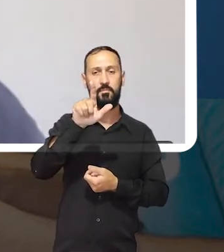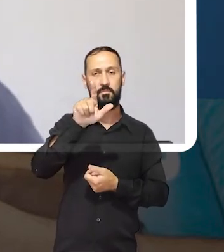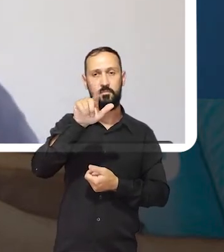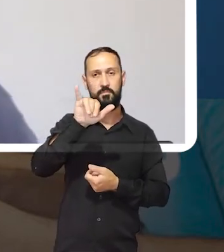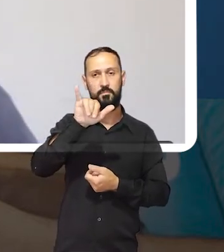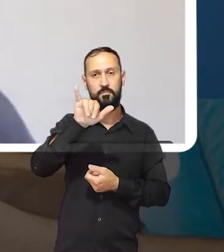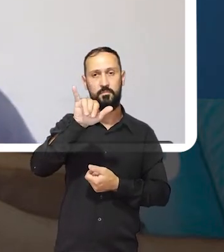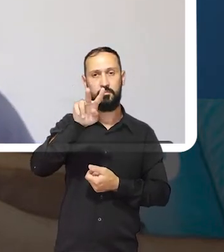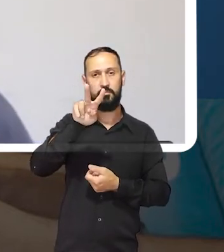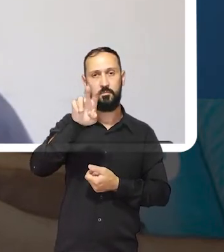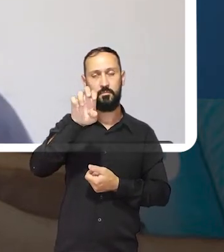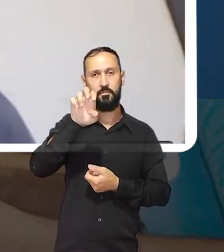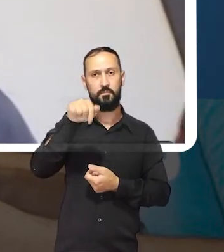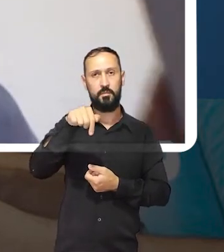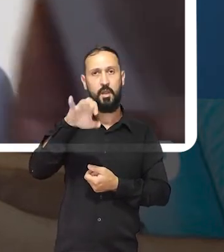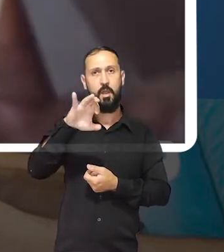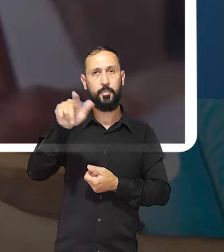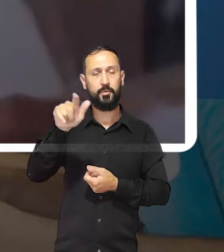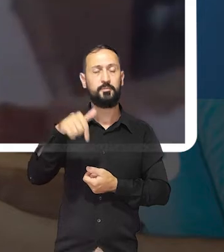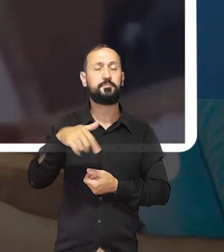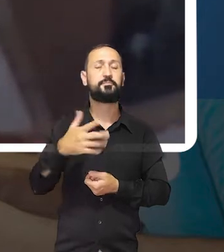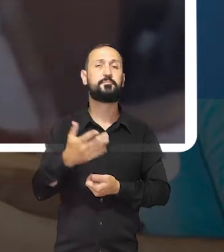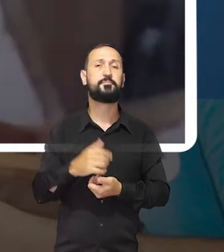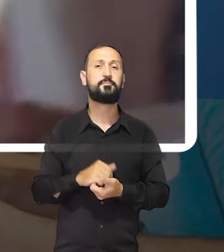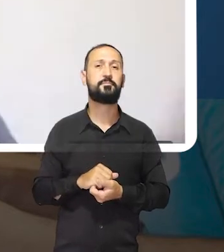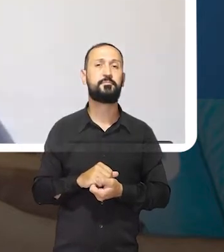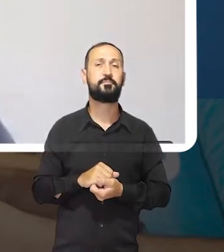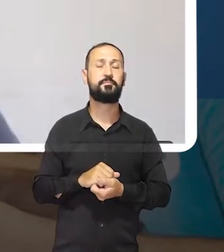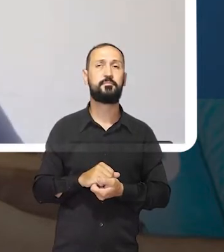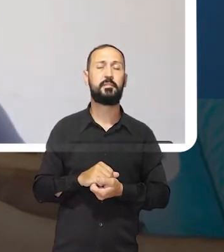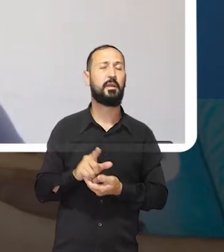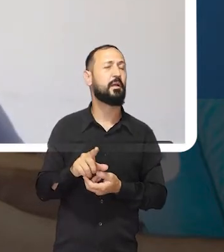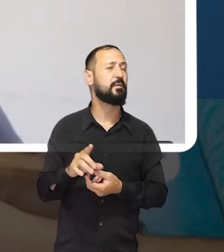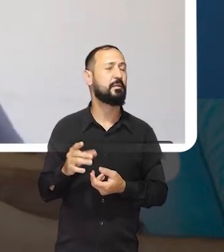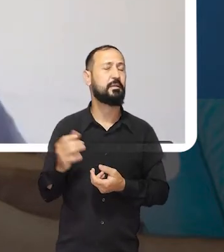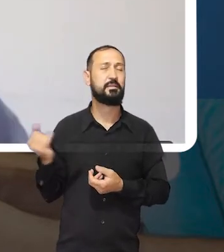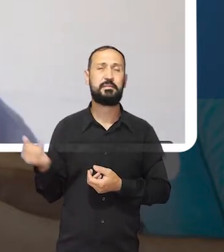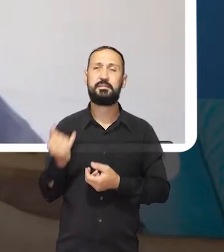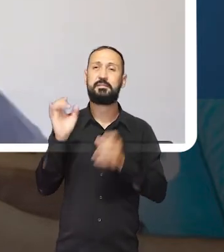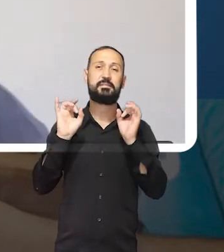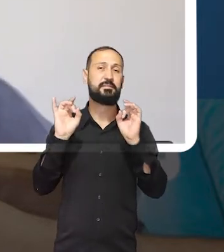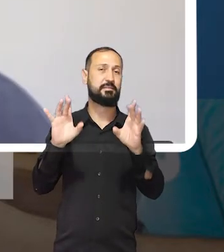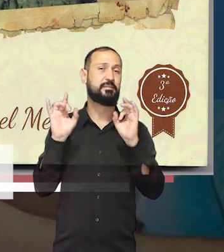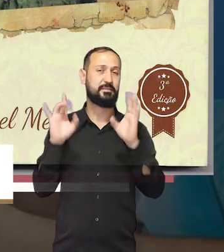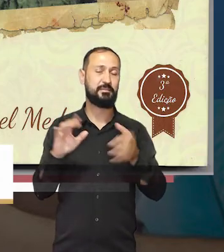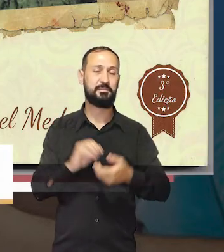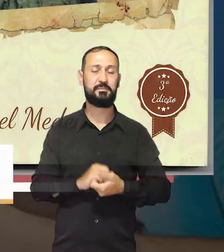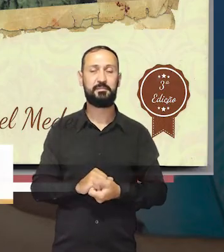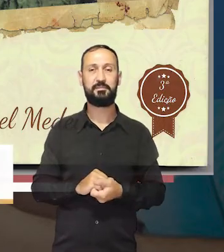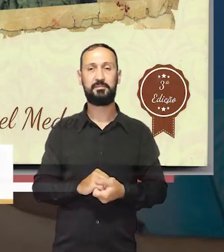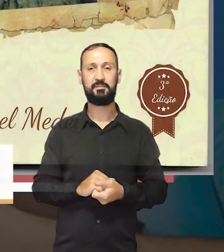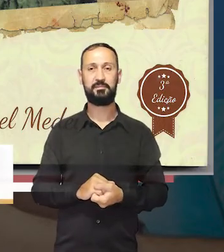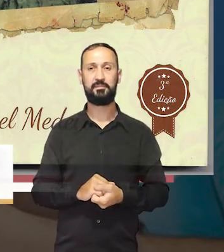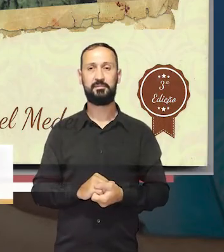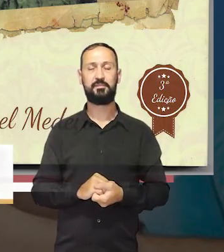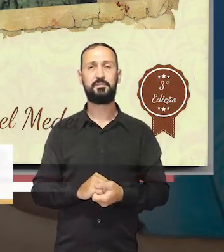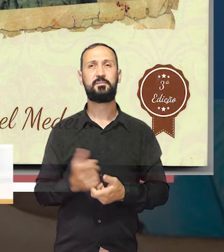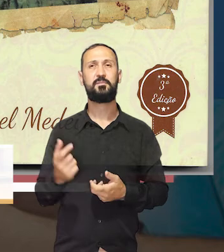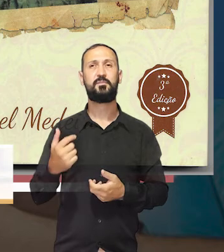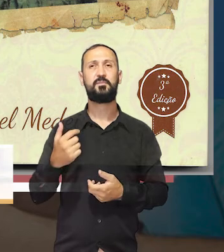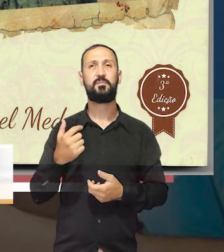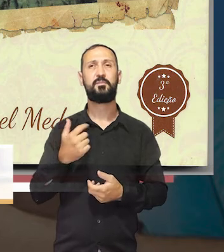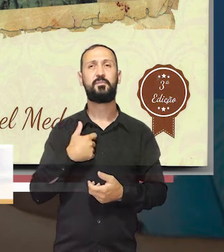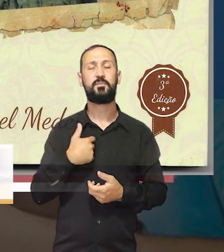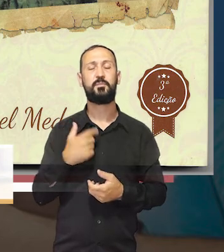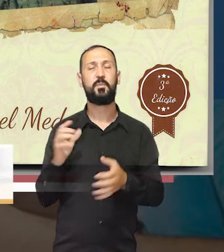Life aqui de Campo Grande, né? É uma edição primorosa e